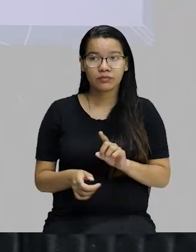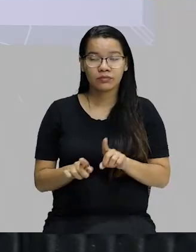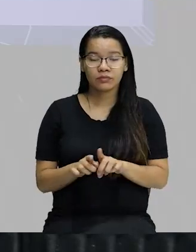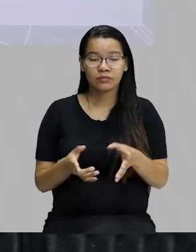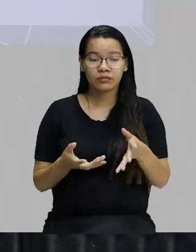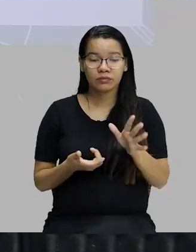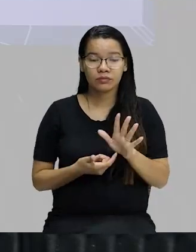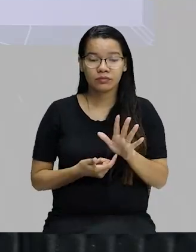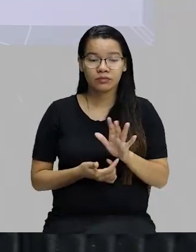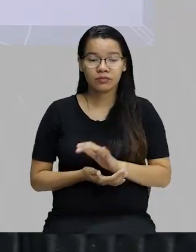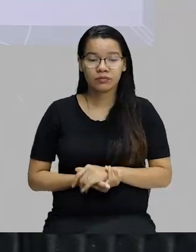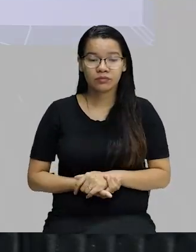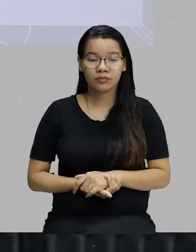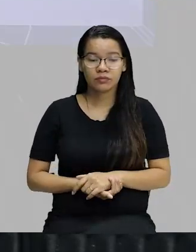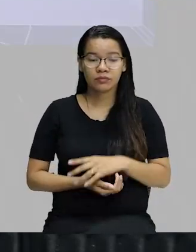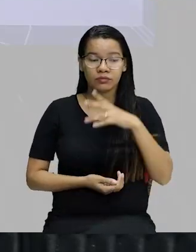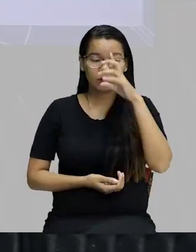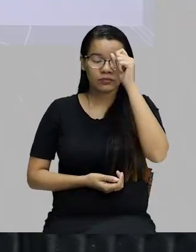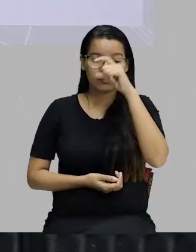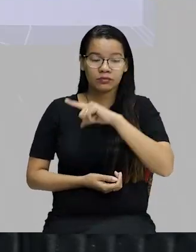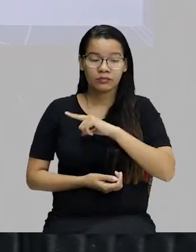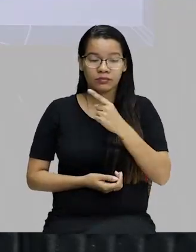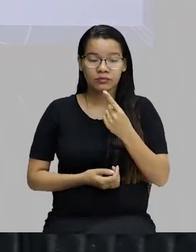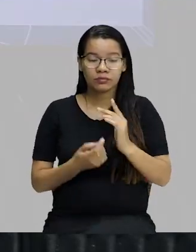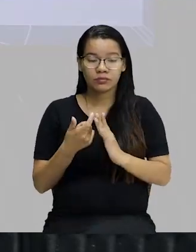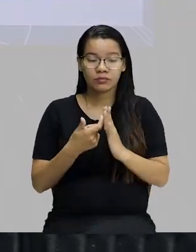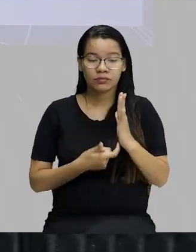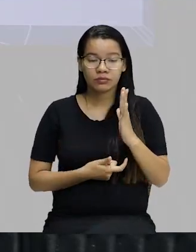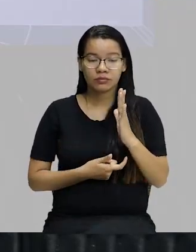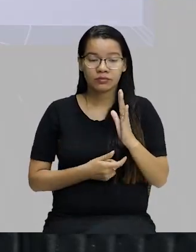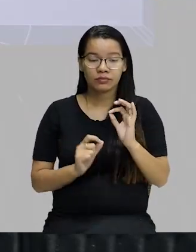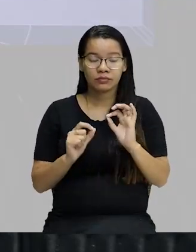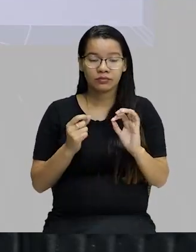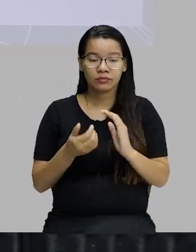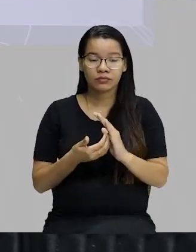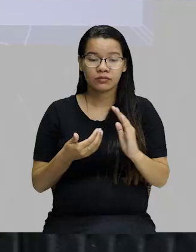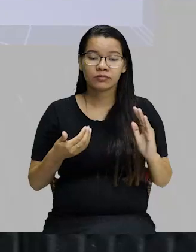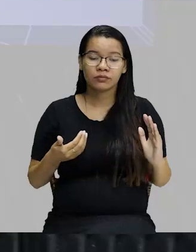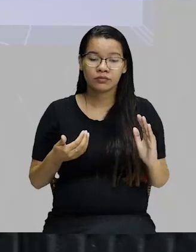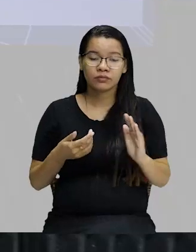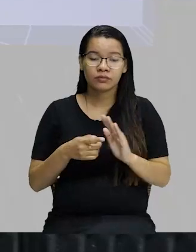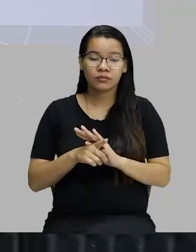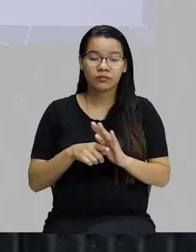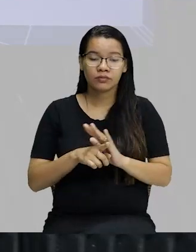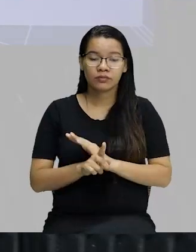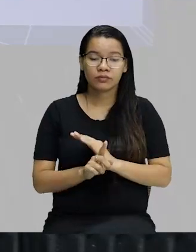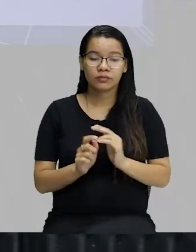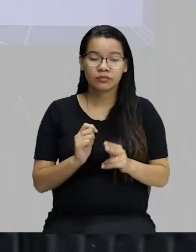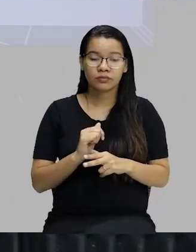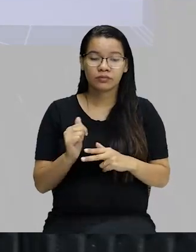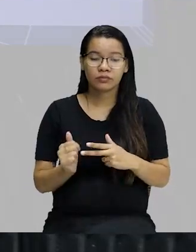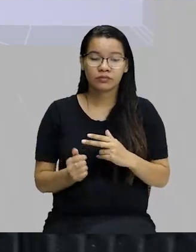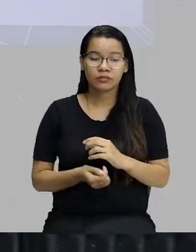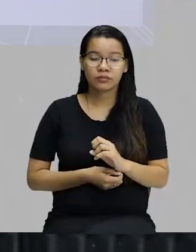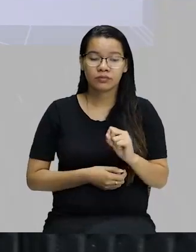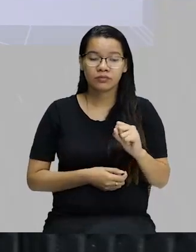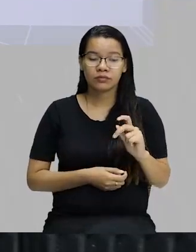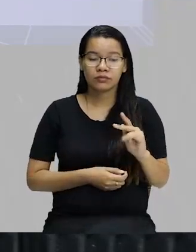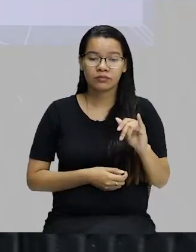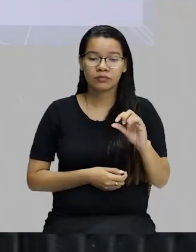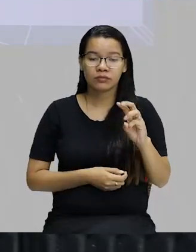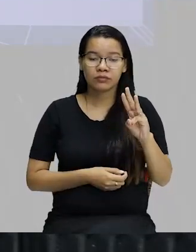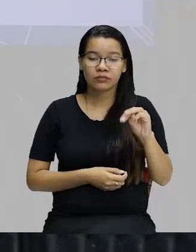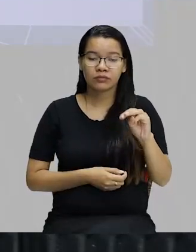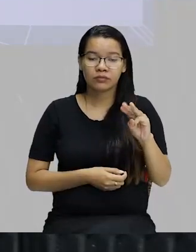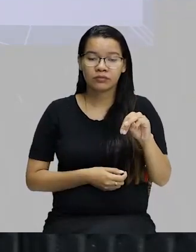para vocês rapidinho, tá? Aqui tem um texto, tá? Que foi retirado de questões do Enem. O skimming seria, qual é o